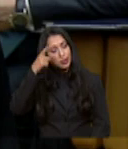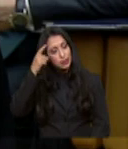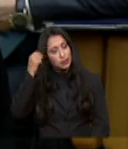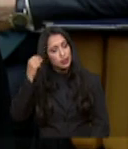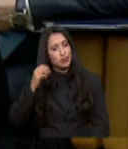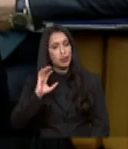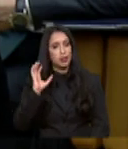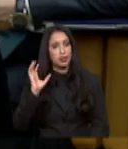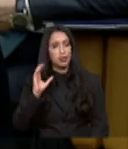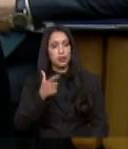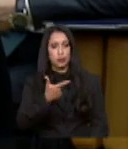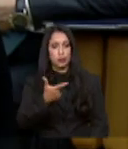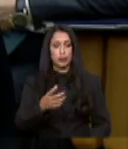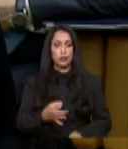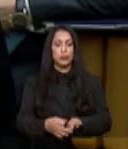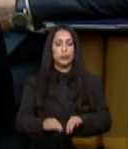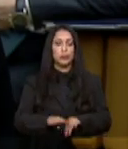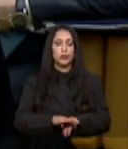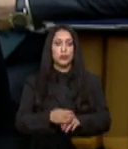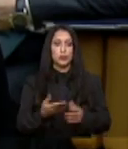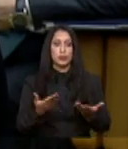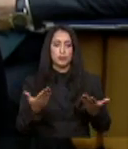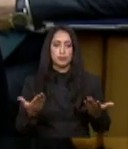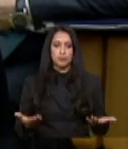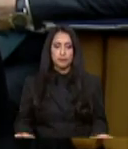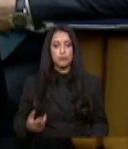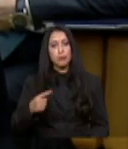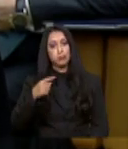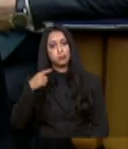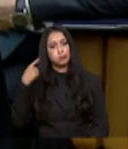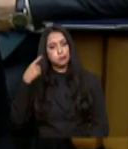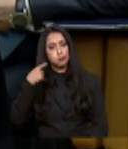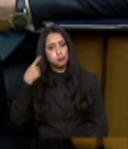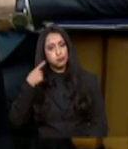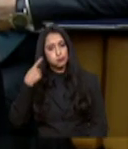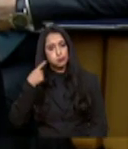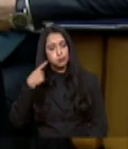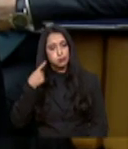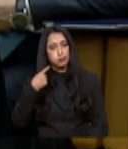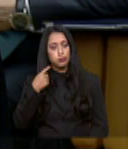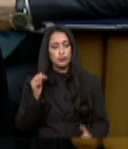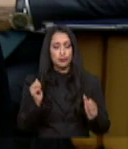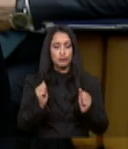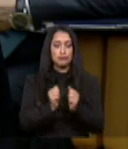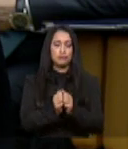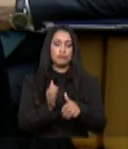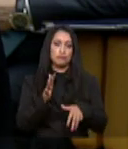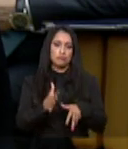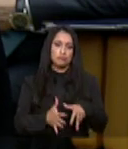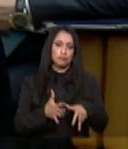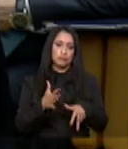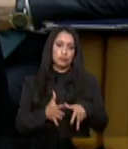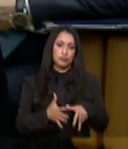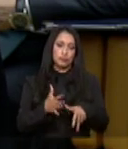Weber, demais ministros, diletos colegas advogados que aqui ombrearam as sustentações